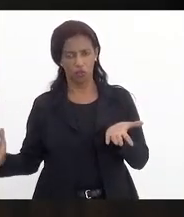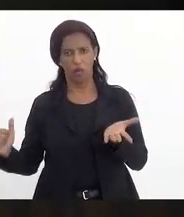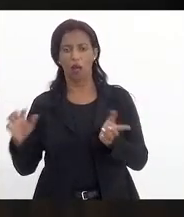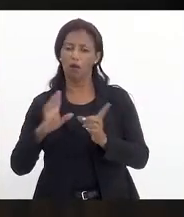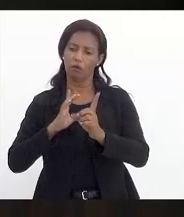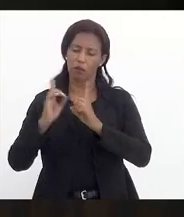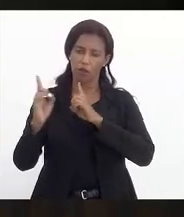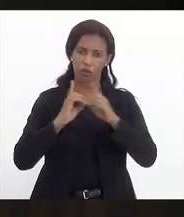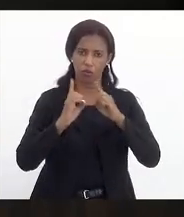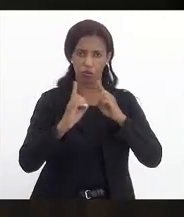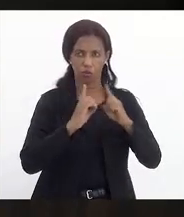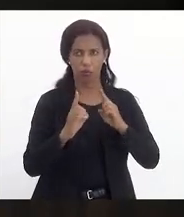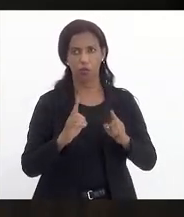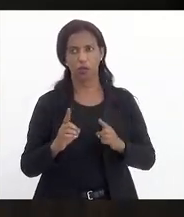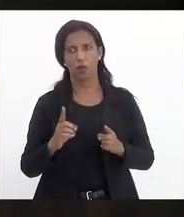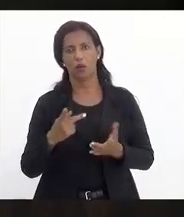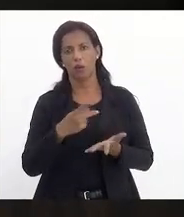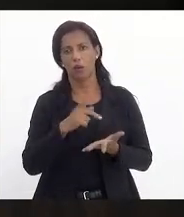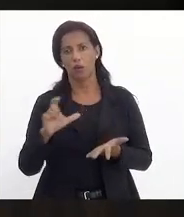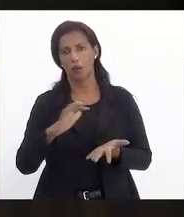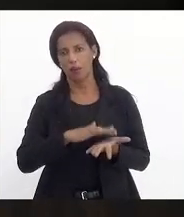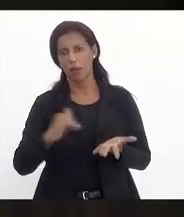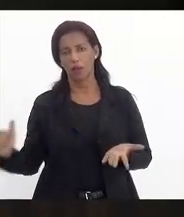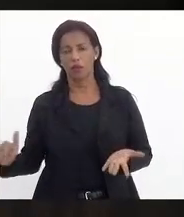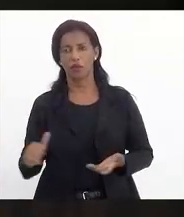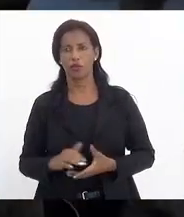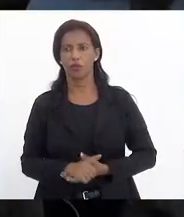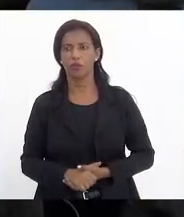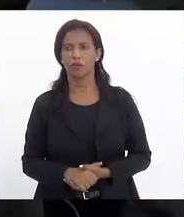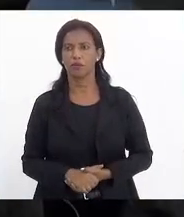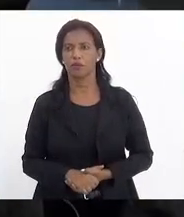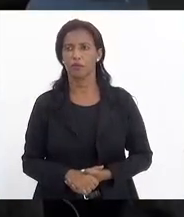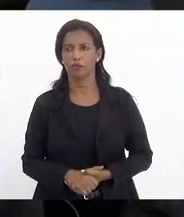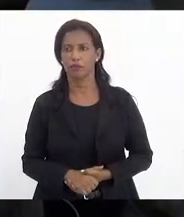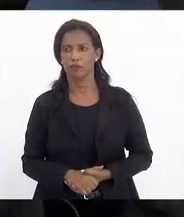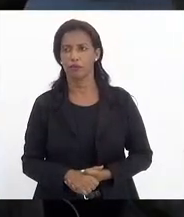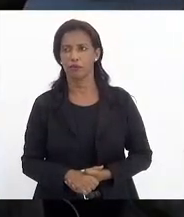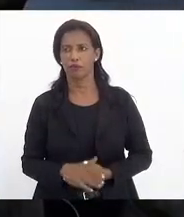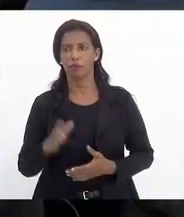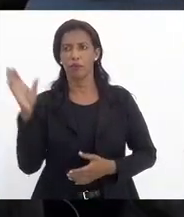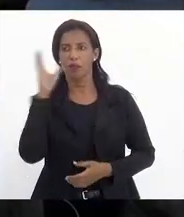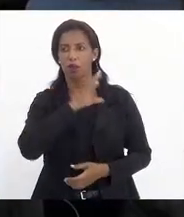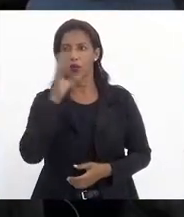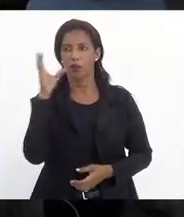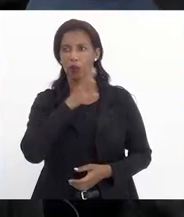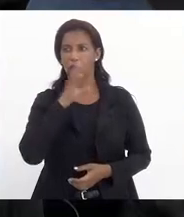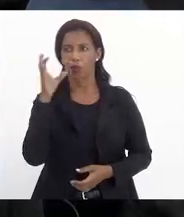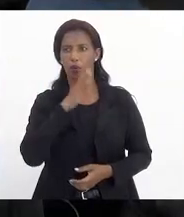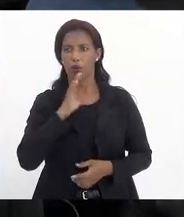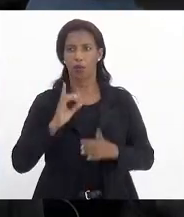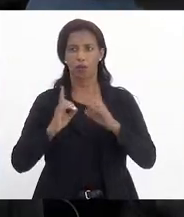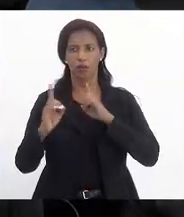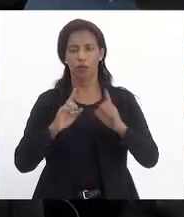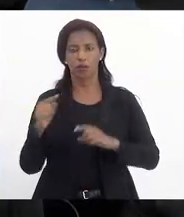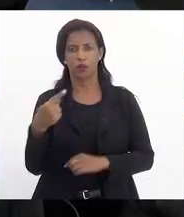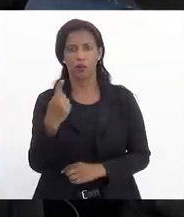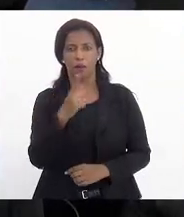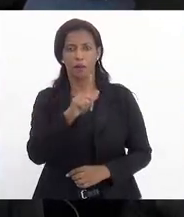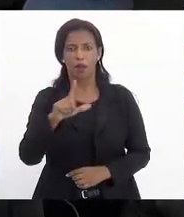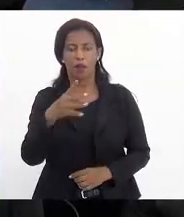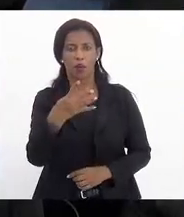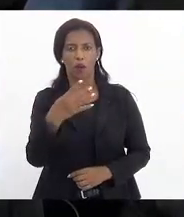discussão, tá? O projeto sai de pauta, tá sem ótimo, problema. Está ótimo, governador. Anuncio, é regime de urgência, em discussão única, projeto de